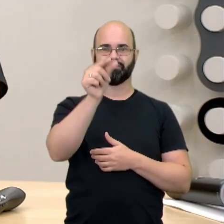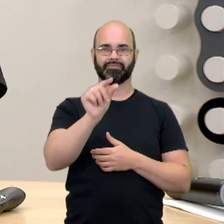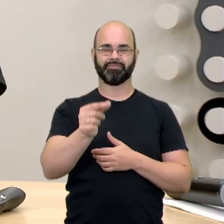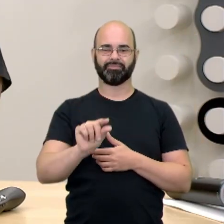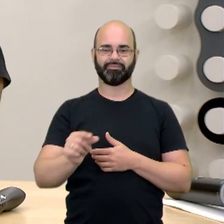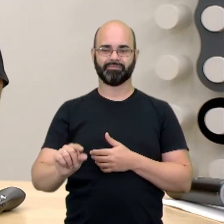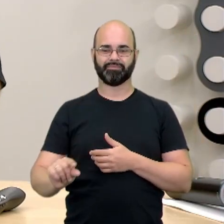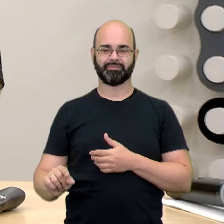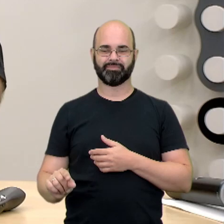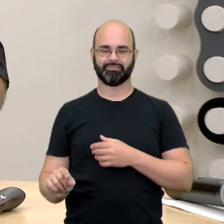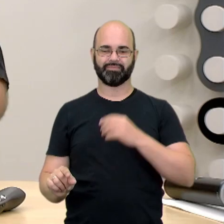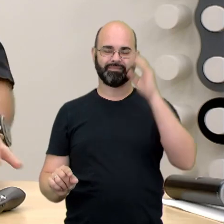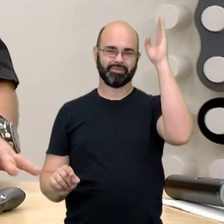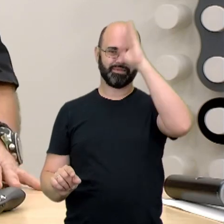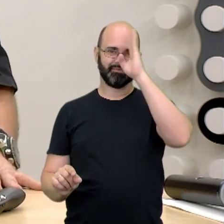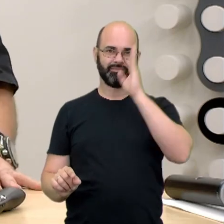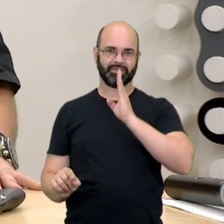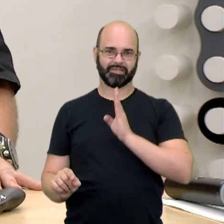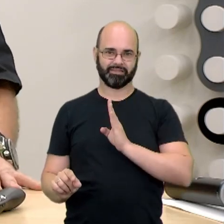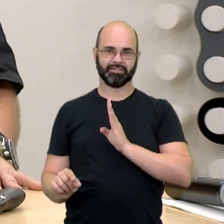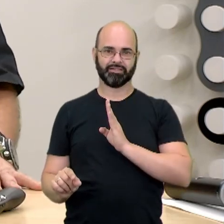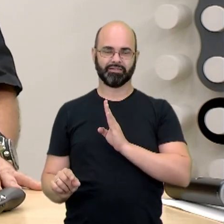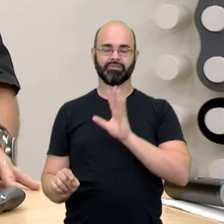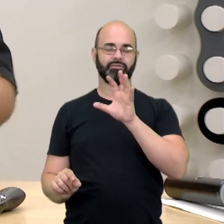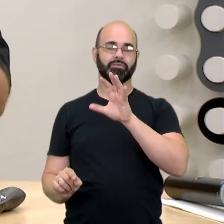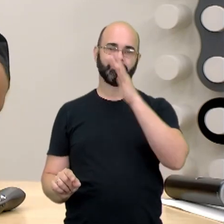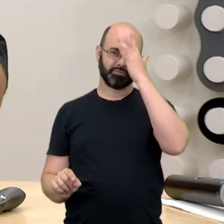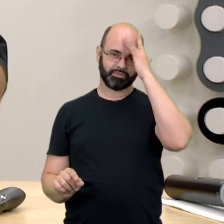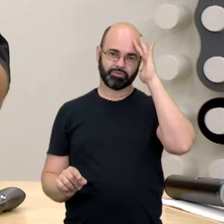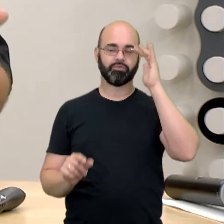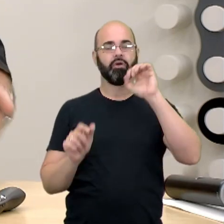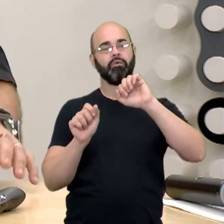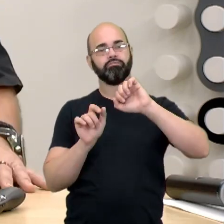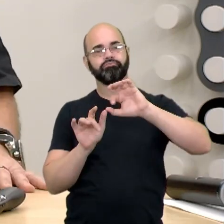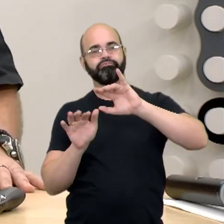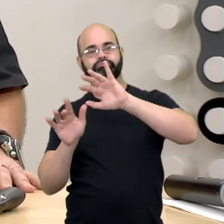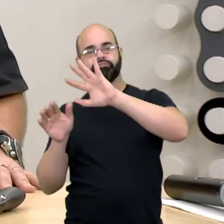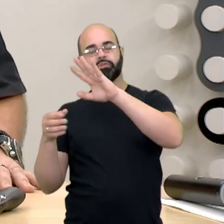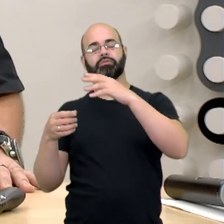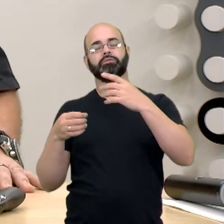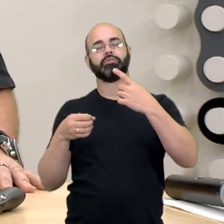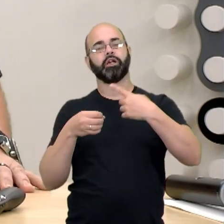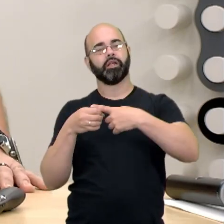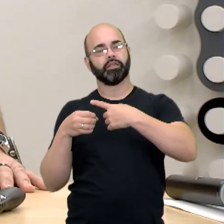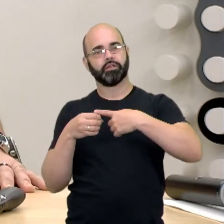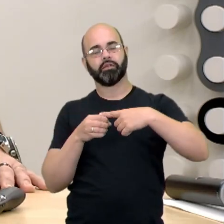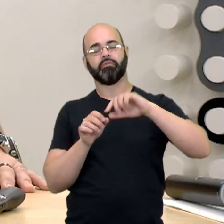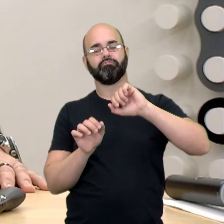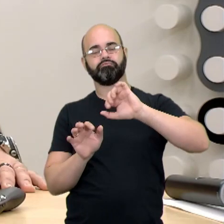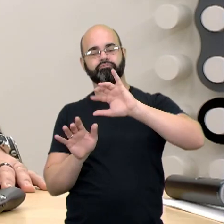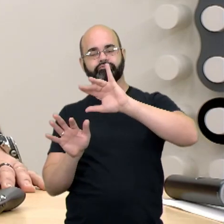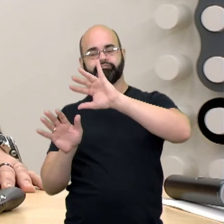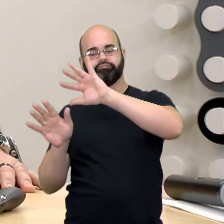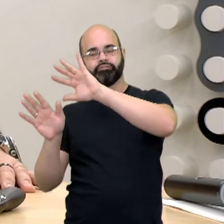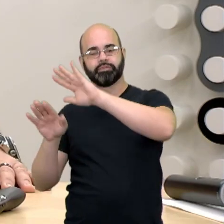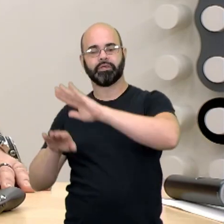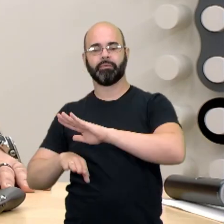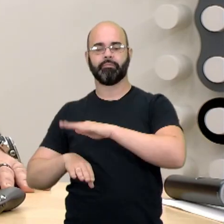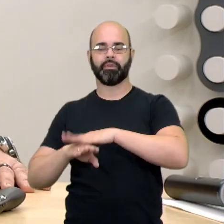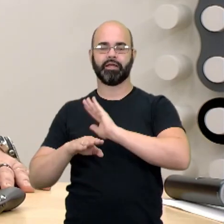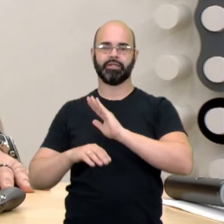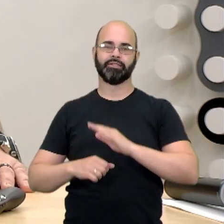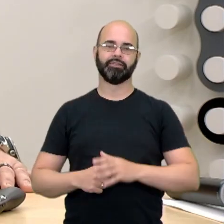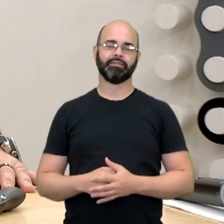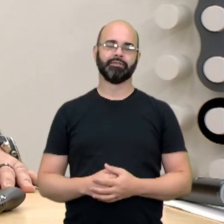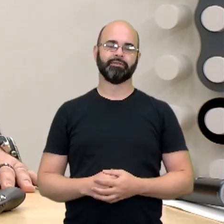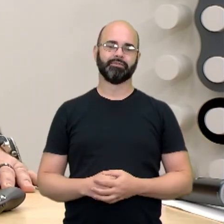do Brasil, né, em busca aí de melhores oportunidades e, logicamente, de melhores condições de vida.